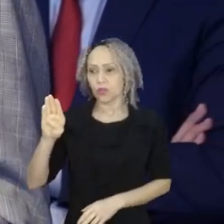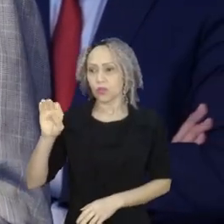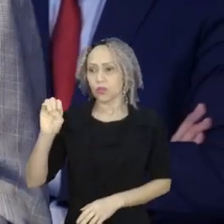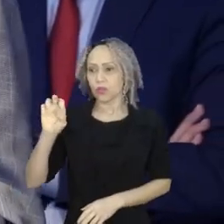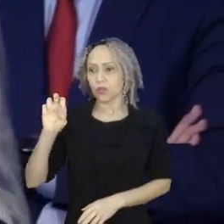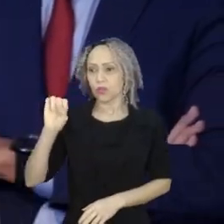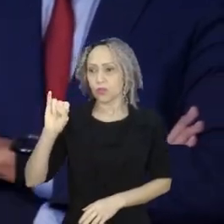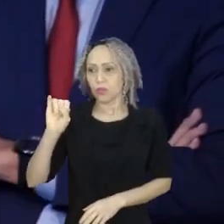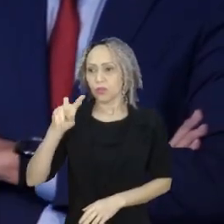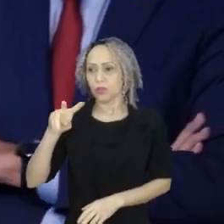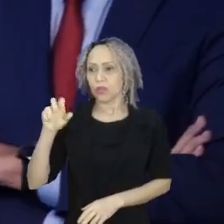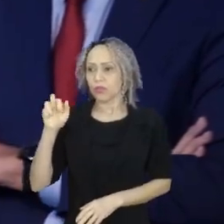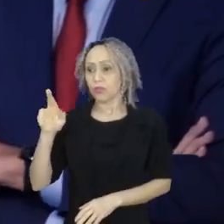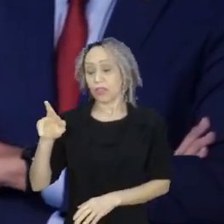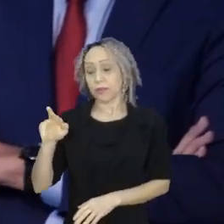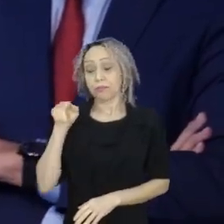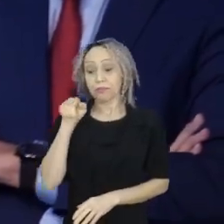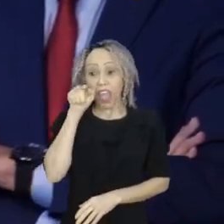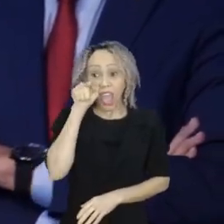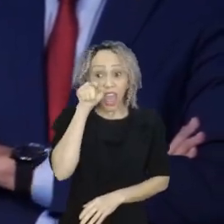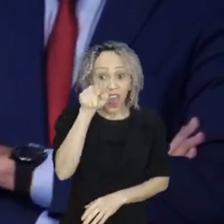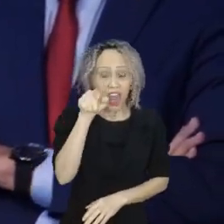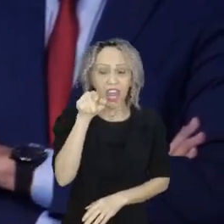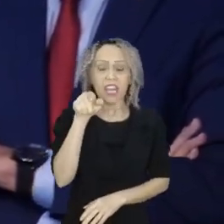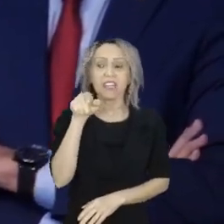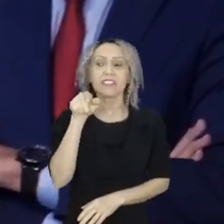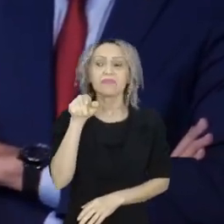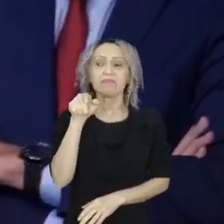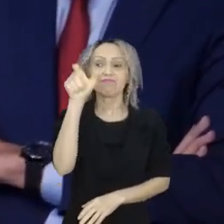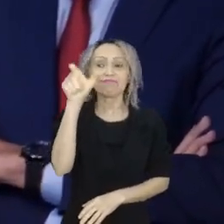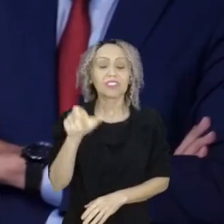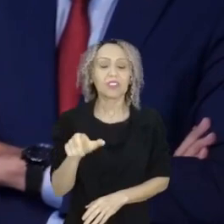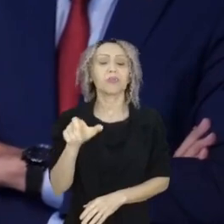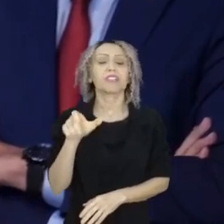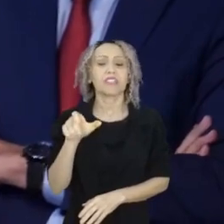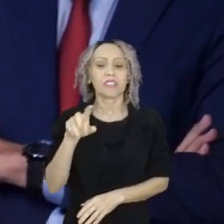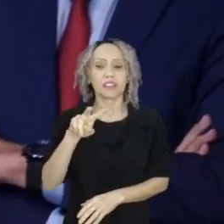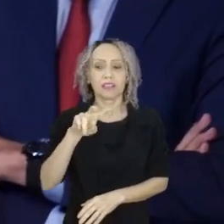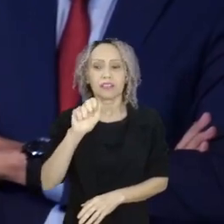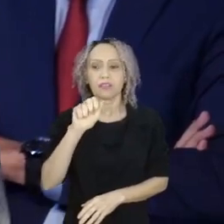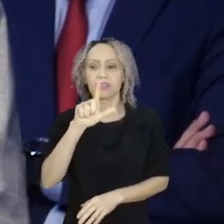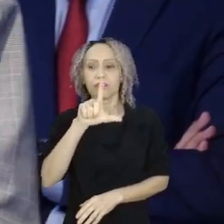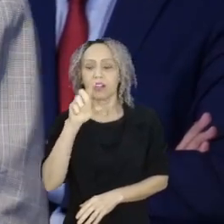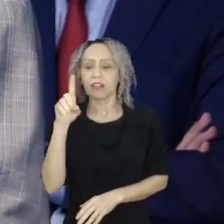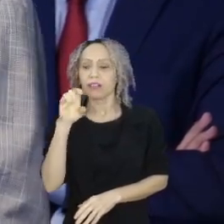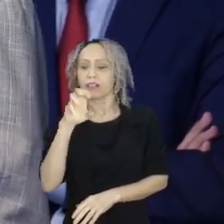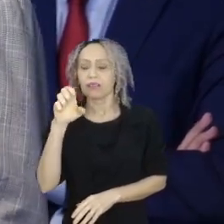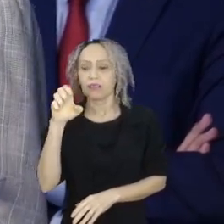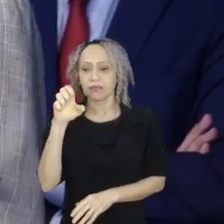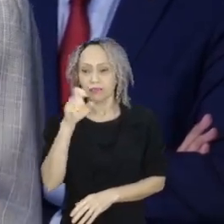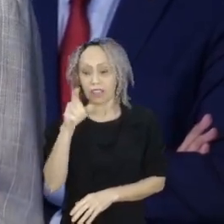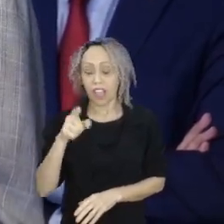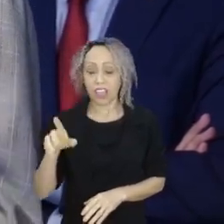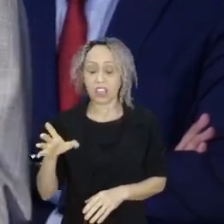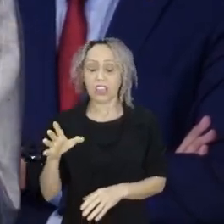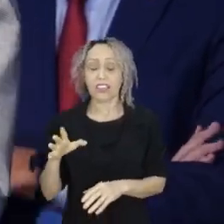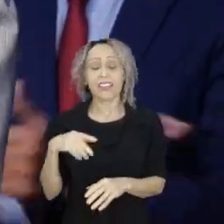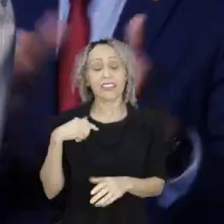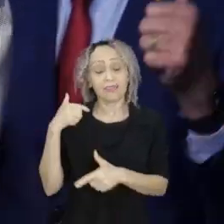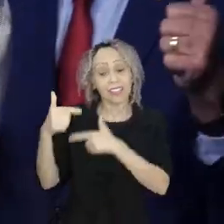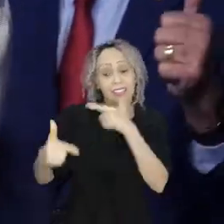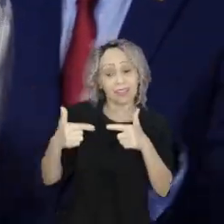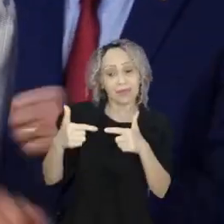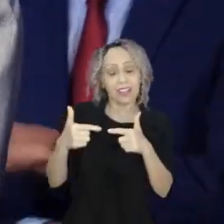como ministro, vai ter que ajudar a coordenar a bancada na Câmara e no Senado. Portanto, se prepare. Ele